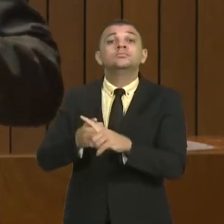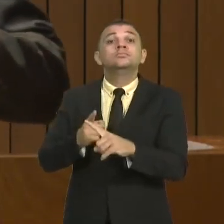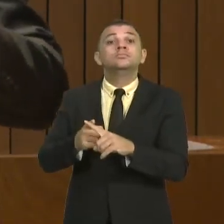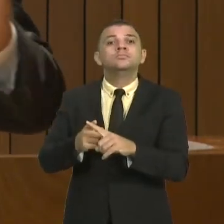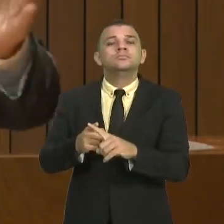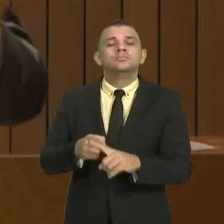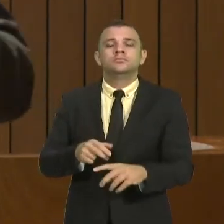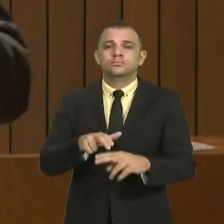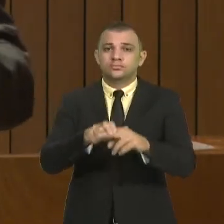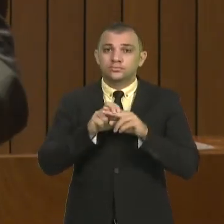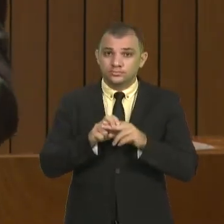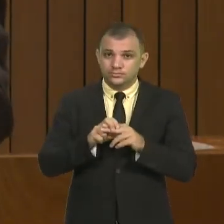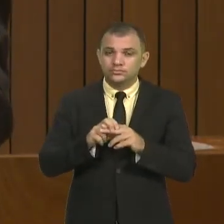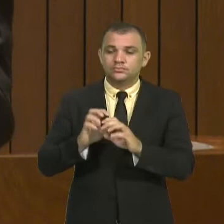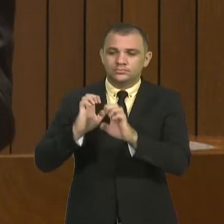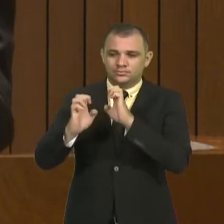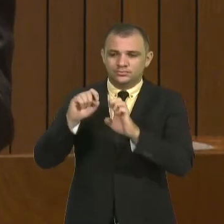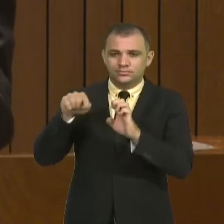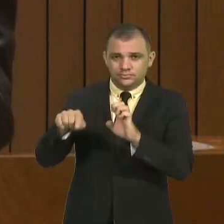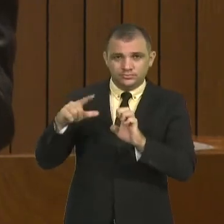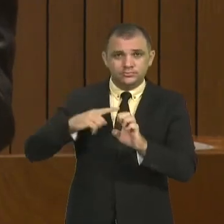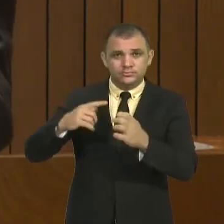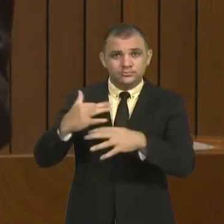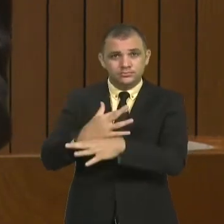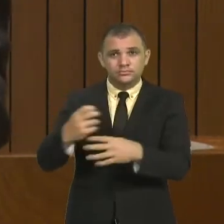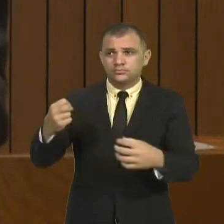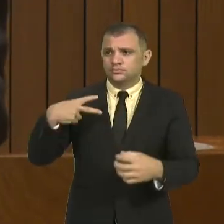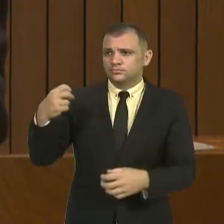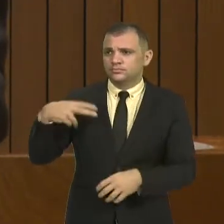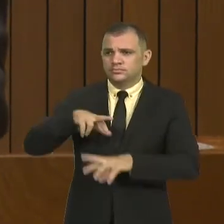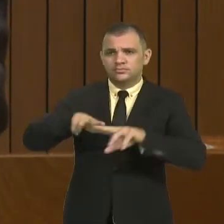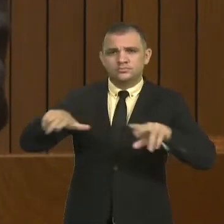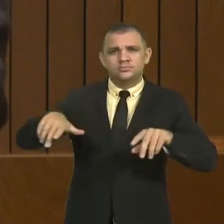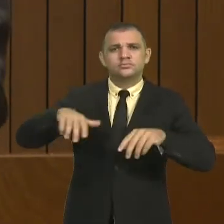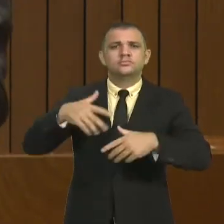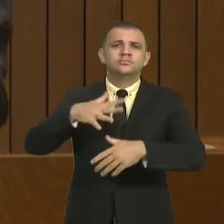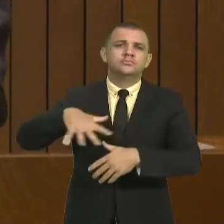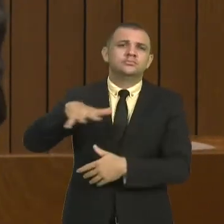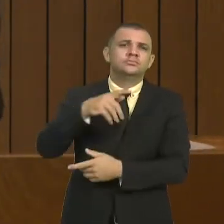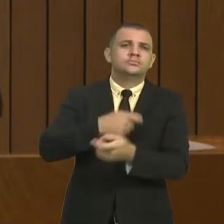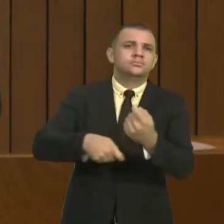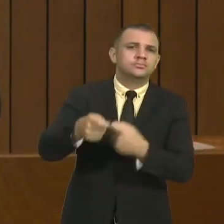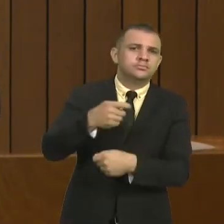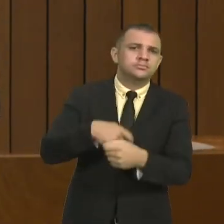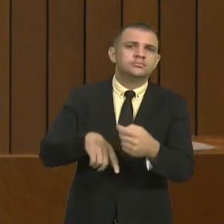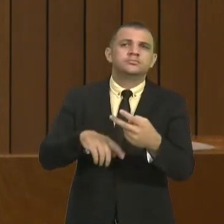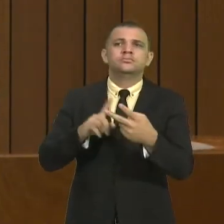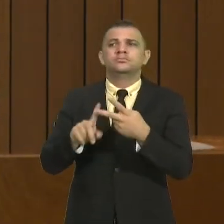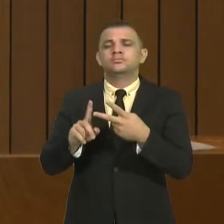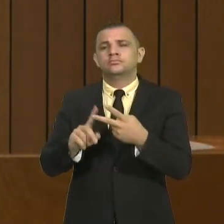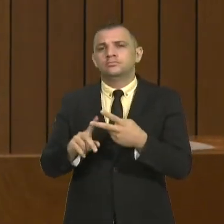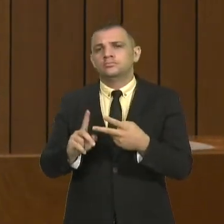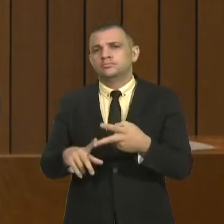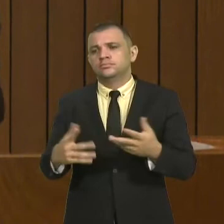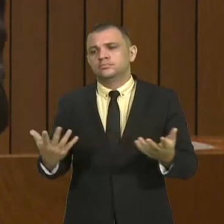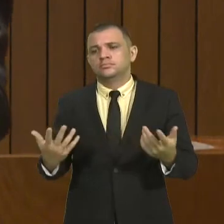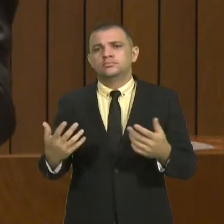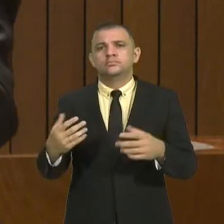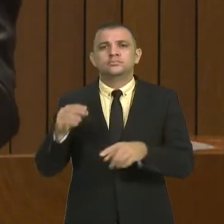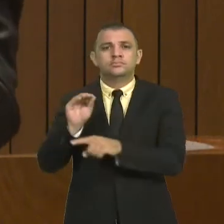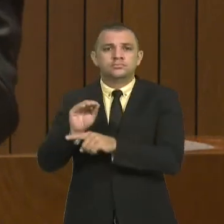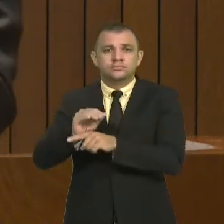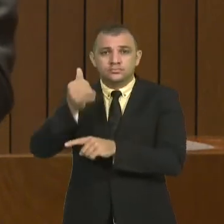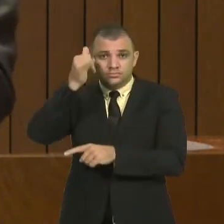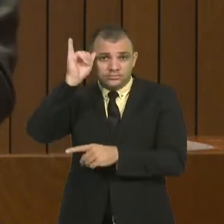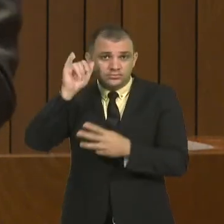tem várias vocações, né, na área da economia, na área da pecuária,